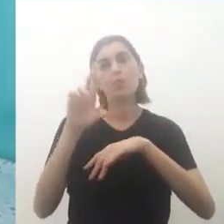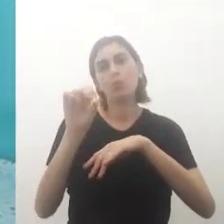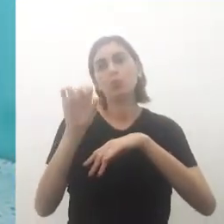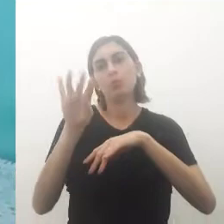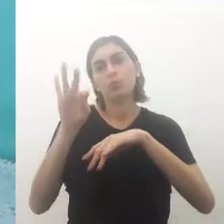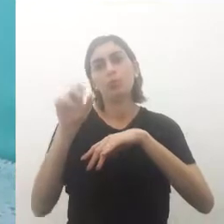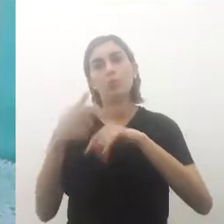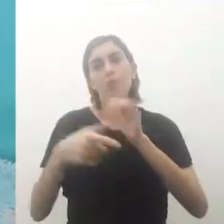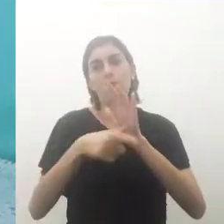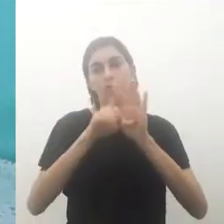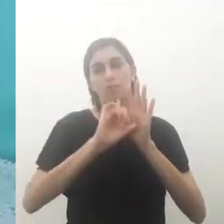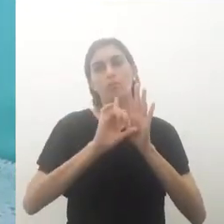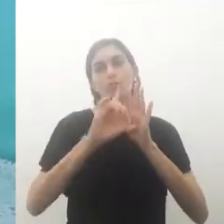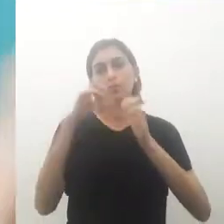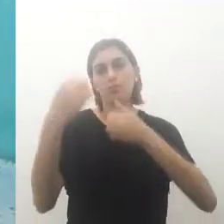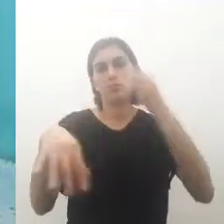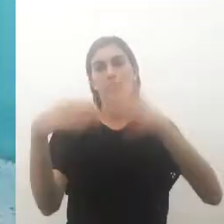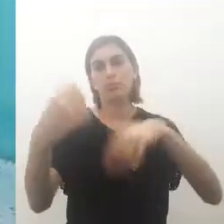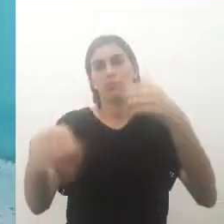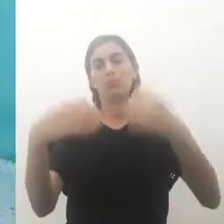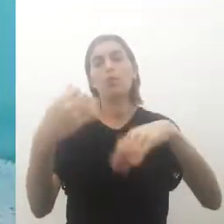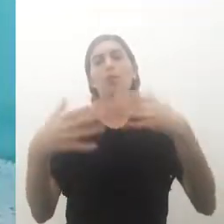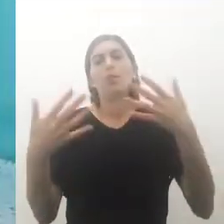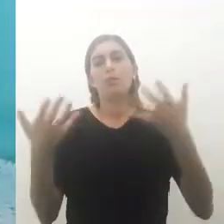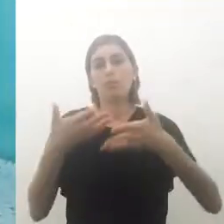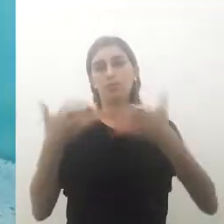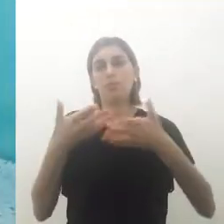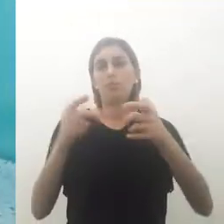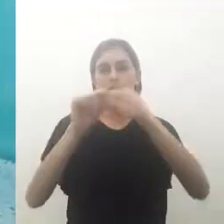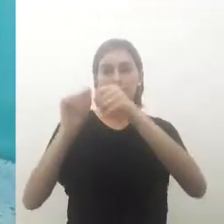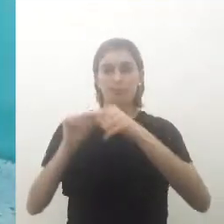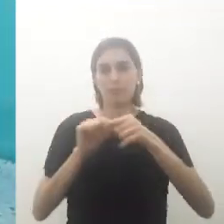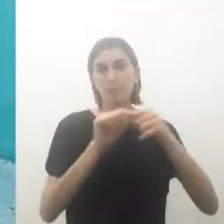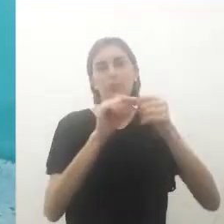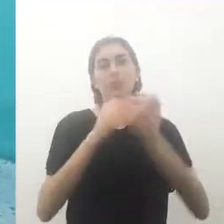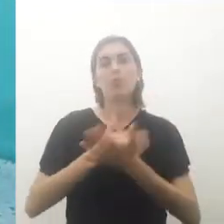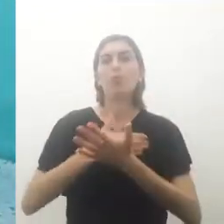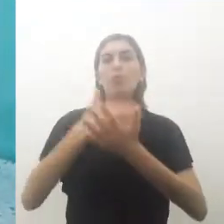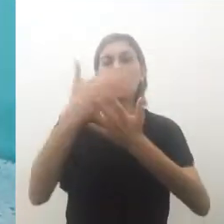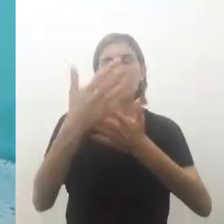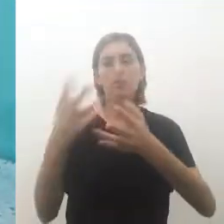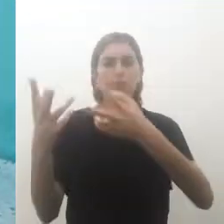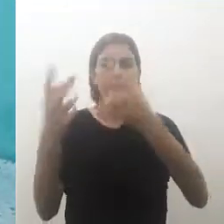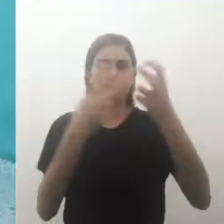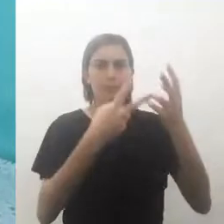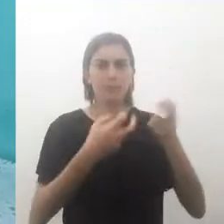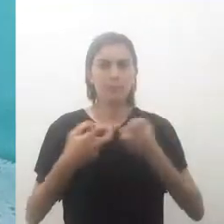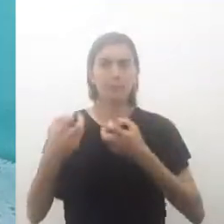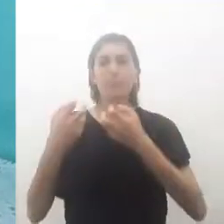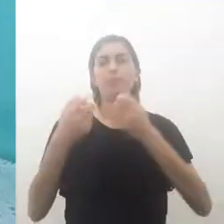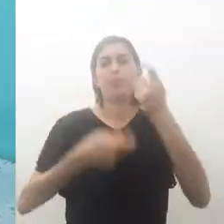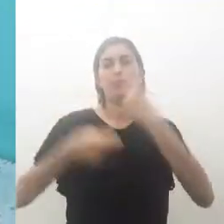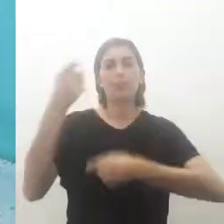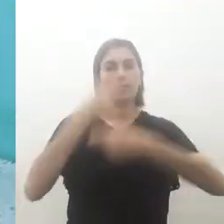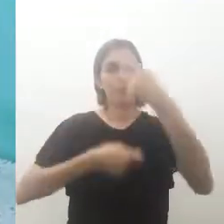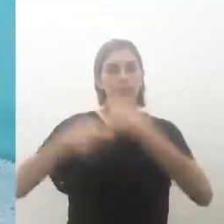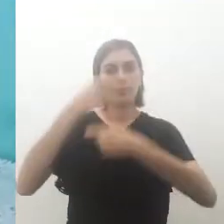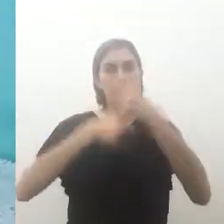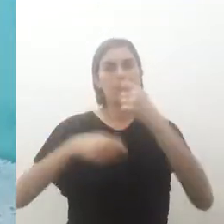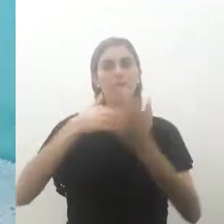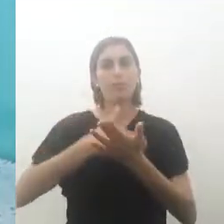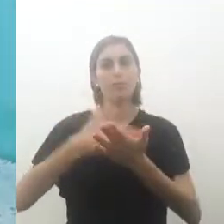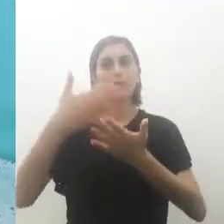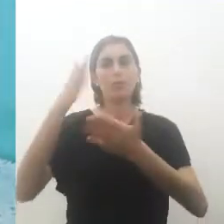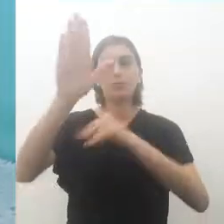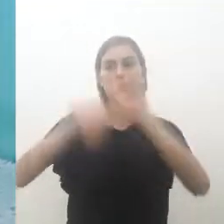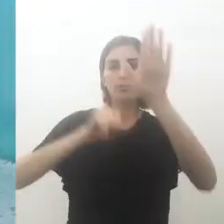Os produtores que antes eram do campo, que agora não estavam produzindo e começaram a perceber o crescente do comércio,